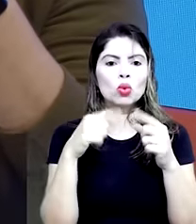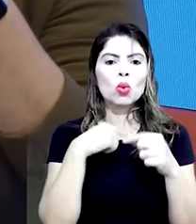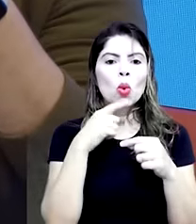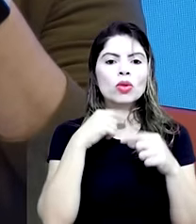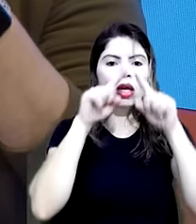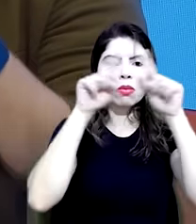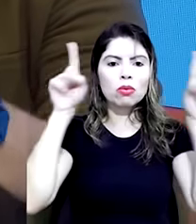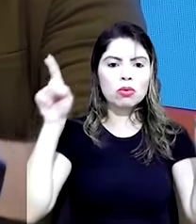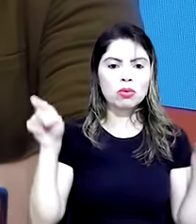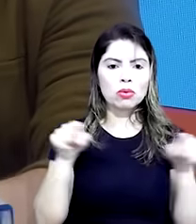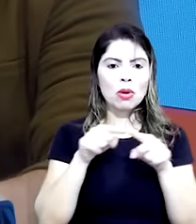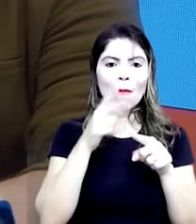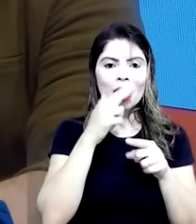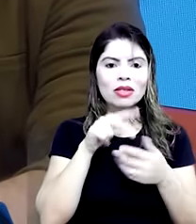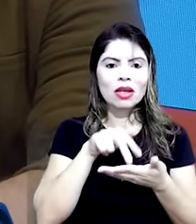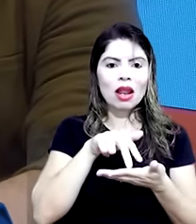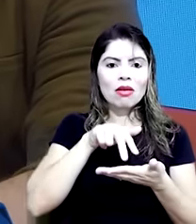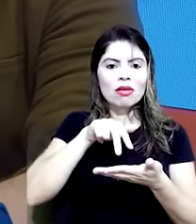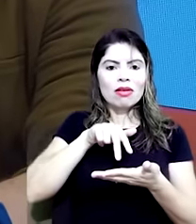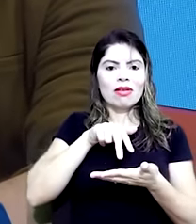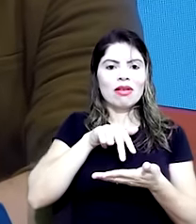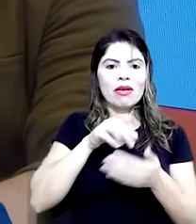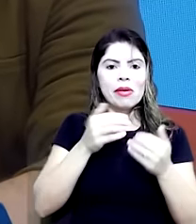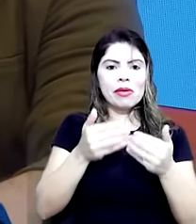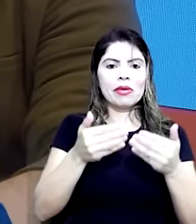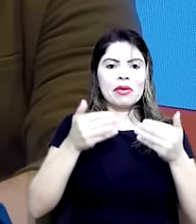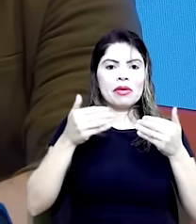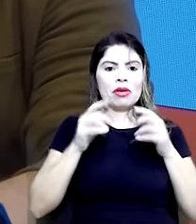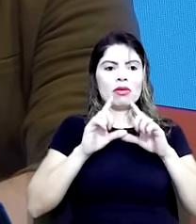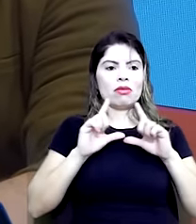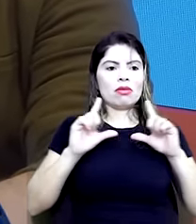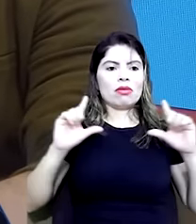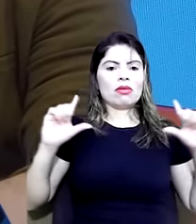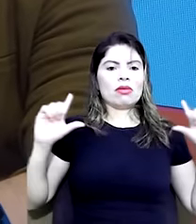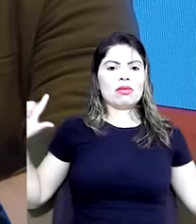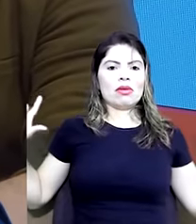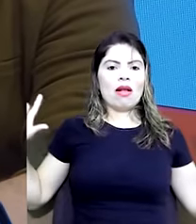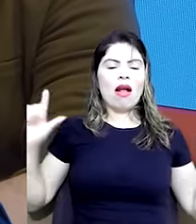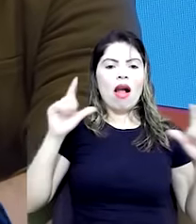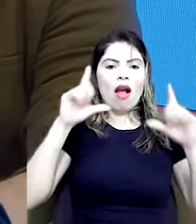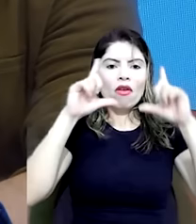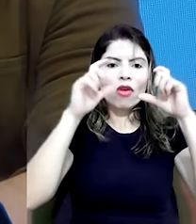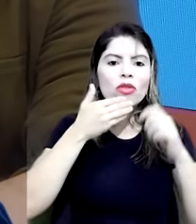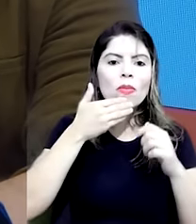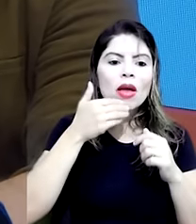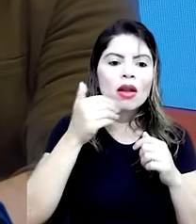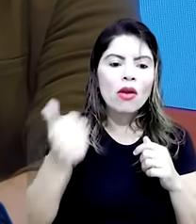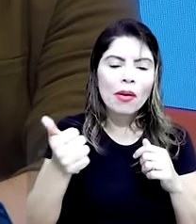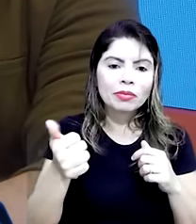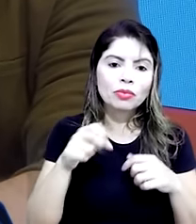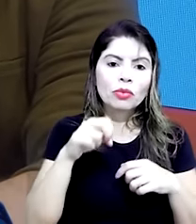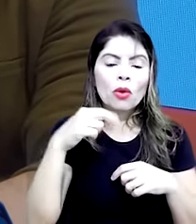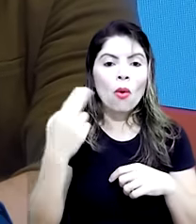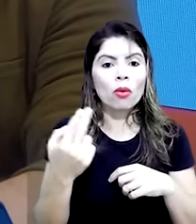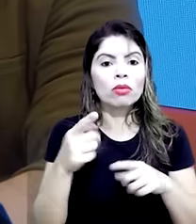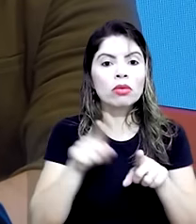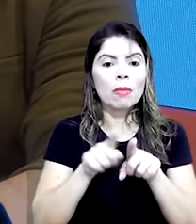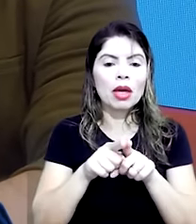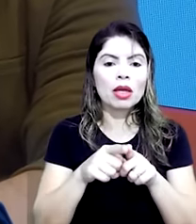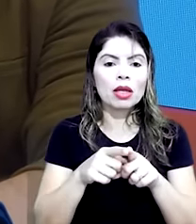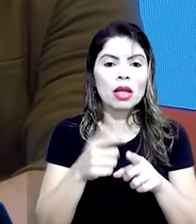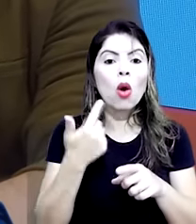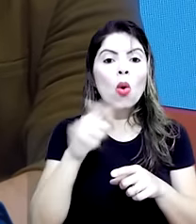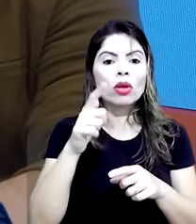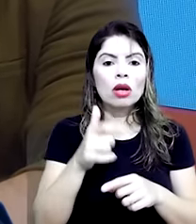fosse um passinho para trás Então você vai tirar uma selfie ela dá essa ampliada E aí a foto fica melhor ou até na câmera frontal também né